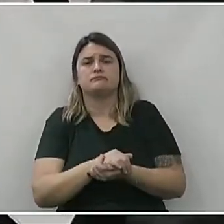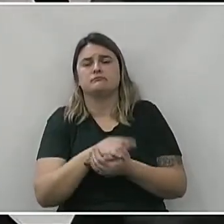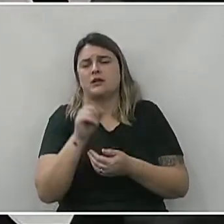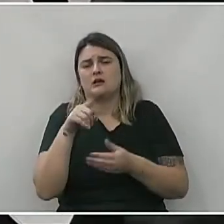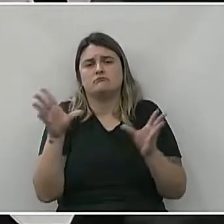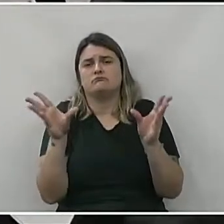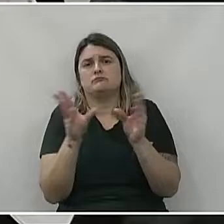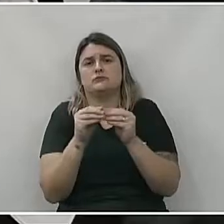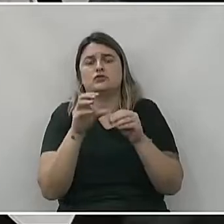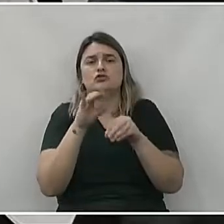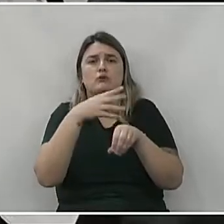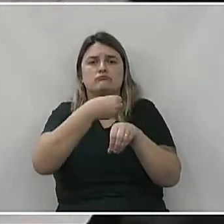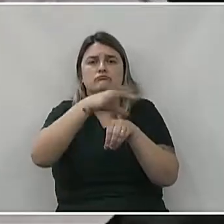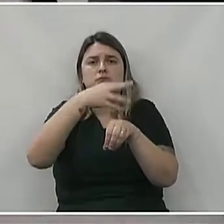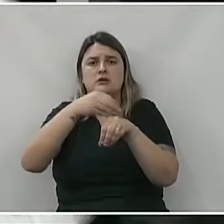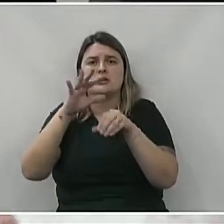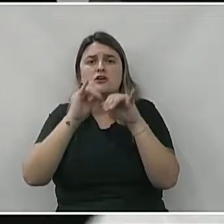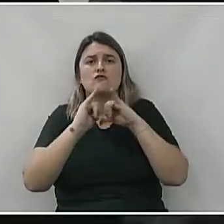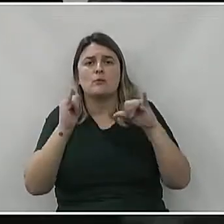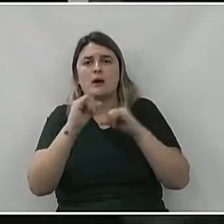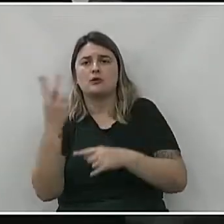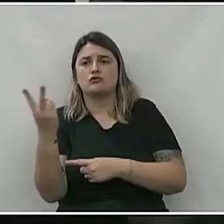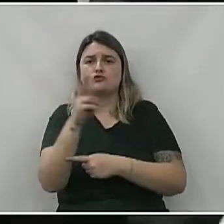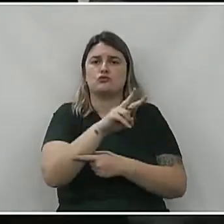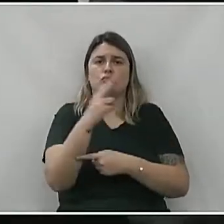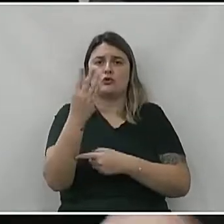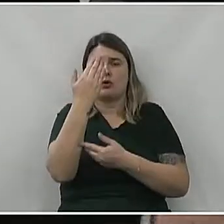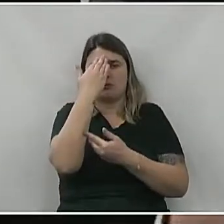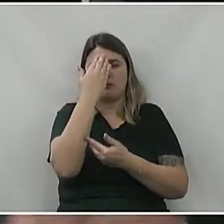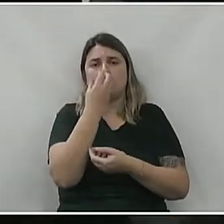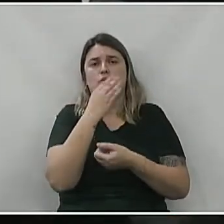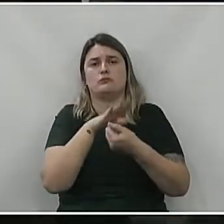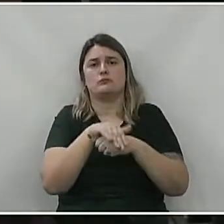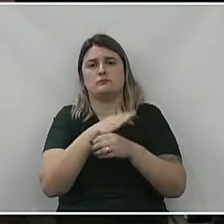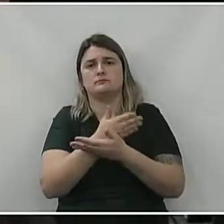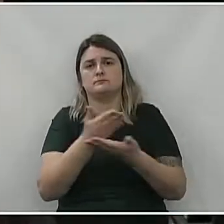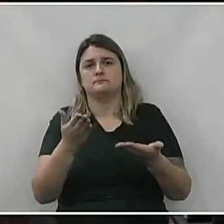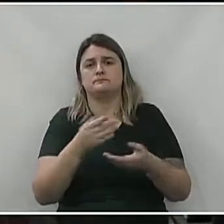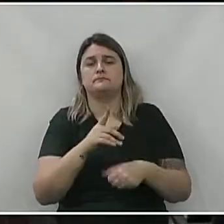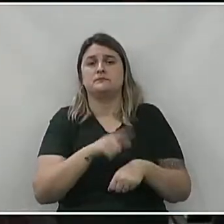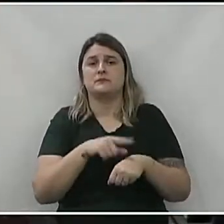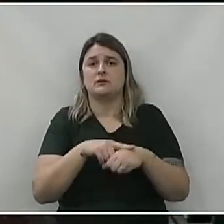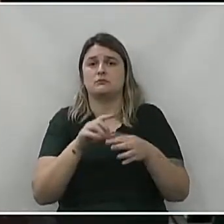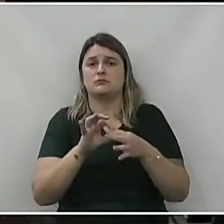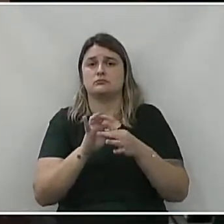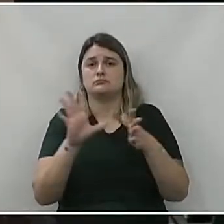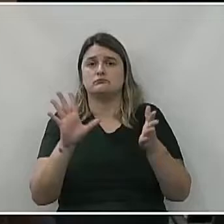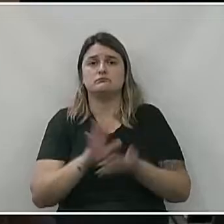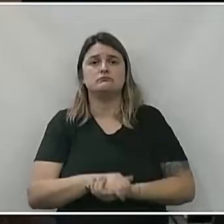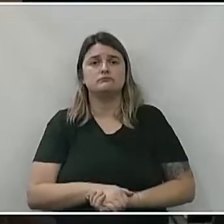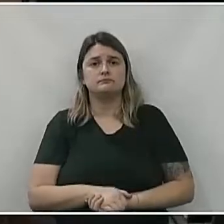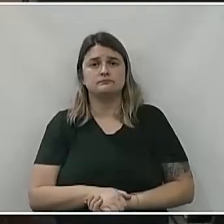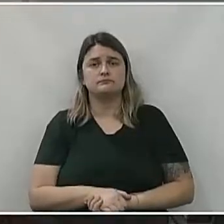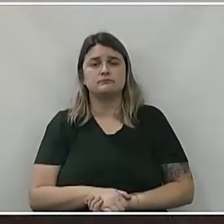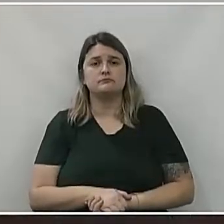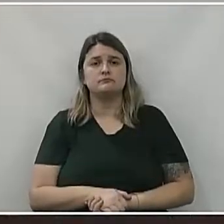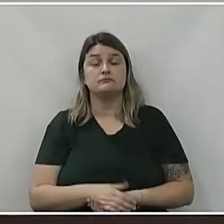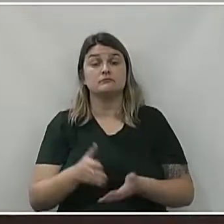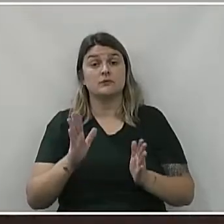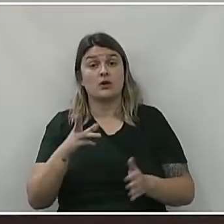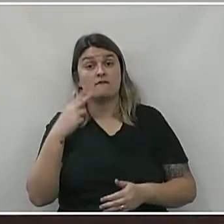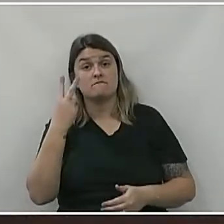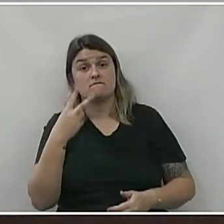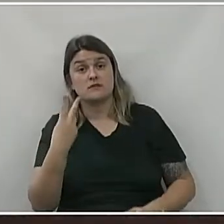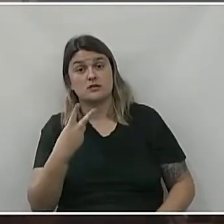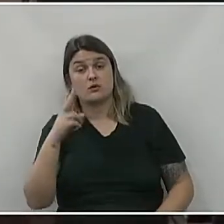acho que seria isso, só para trazer uma transparência aí dos dois lados. Muito obrigado, boa noite a todos. A palavra está em aberto. Com a palavra, o